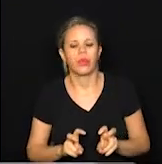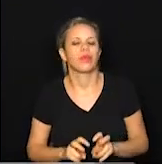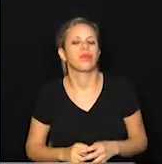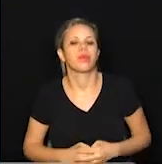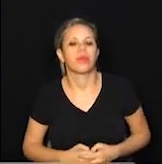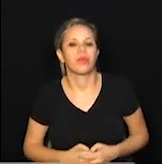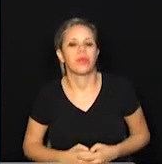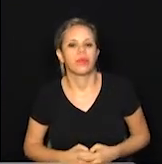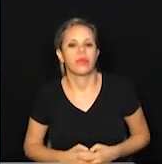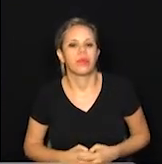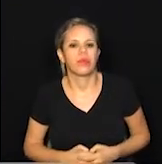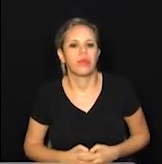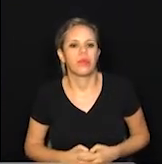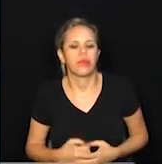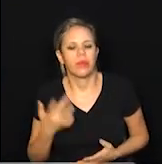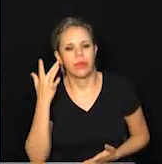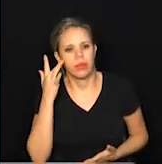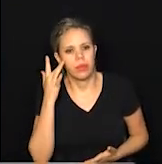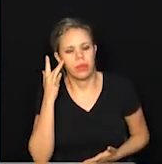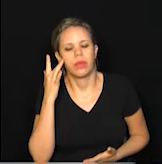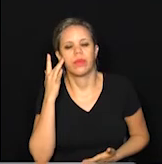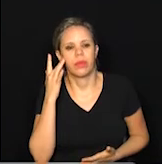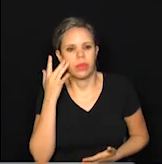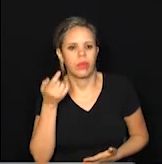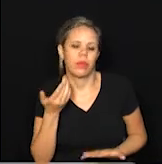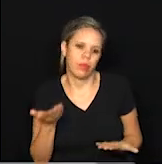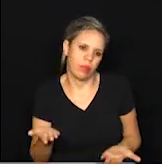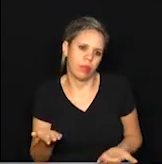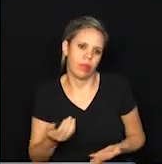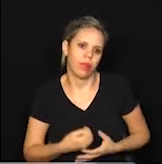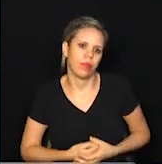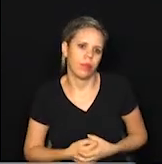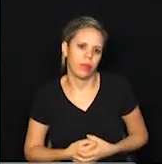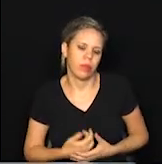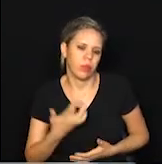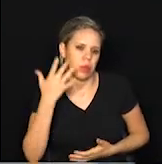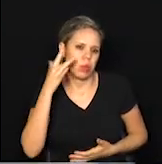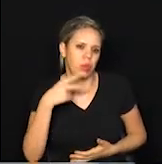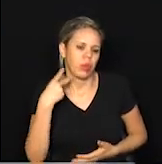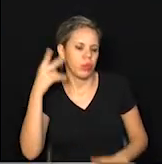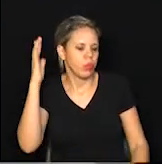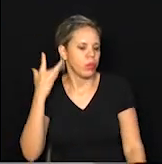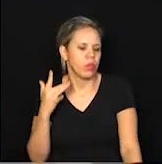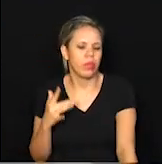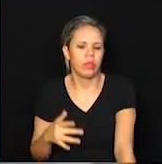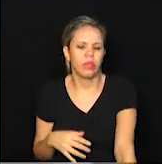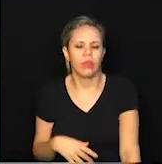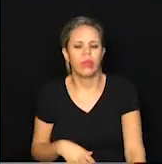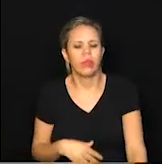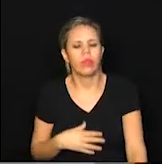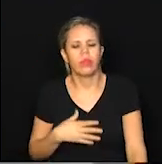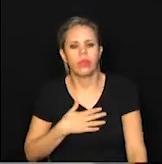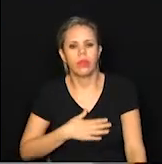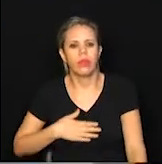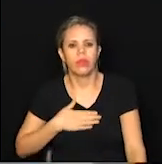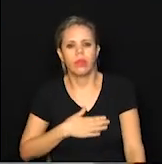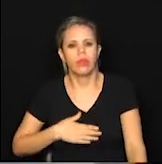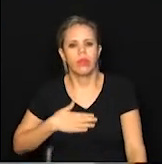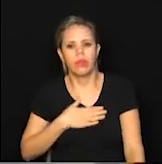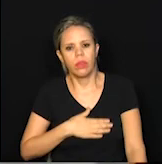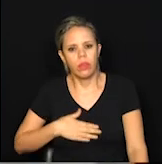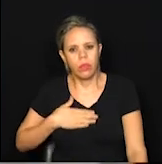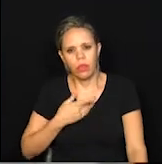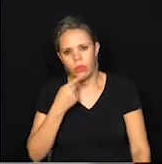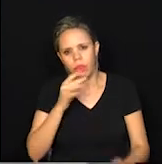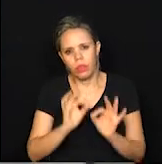temas, né? Então, eu acho que era um pouco isso. Eu não sei se a vereadora Guida gostaria de falar algo